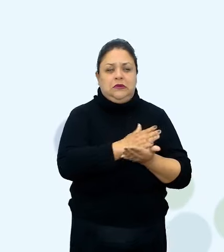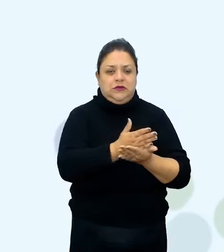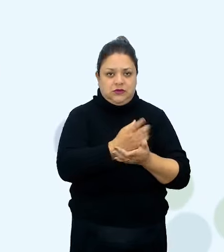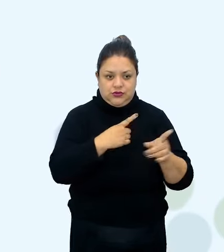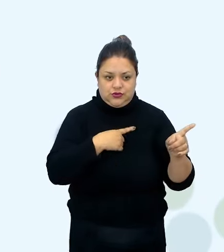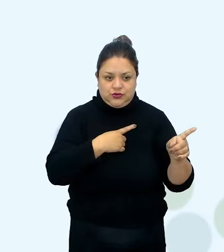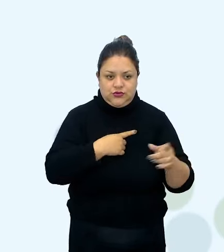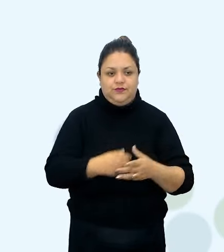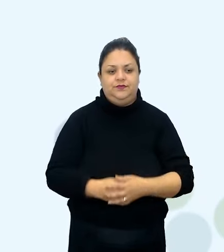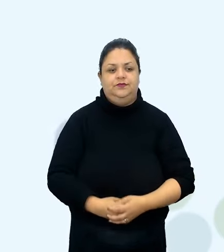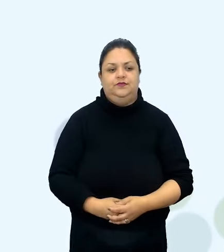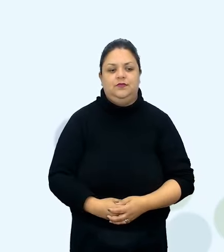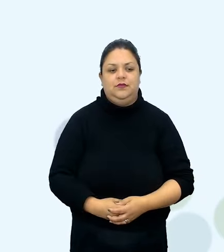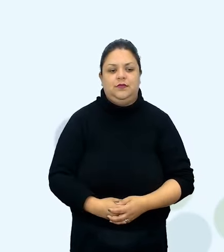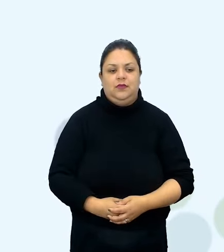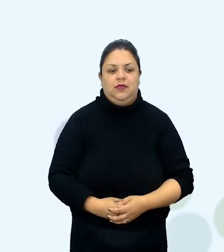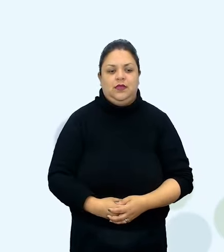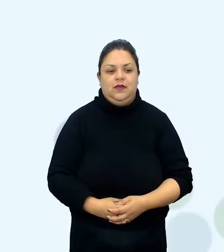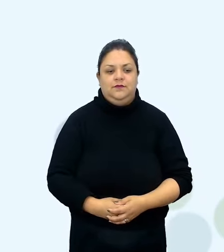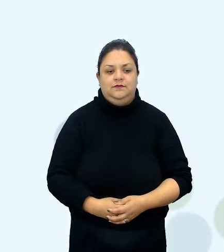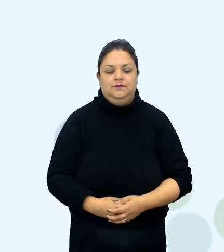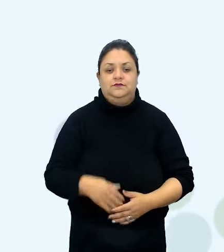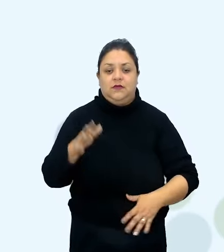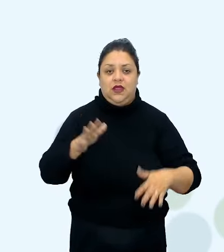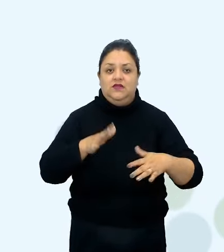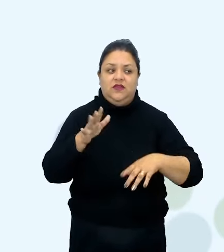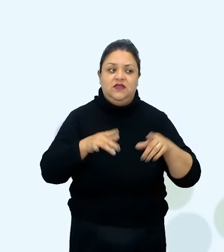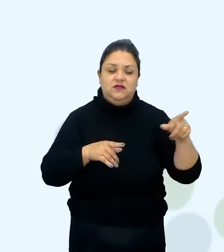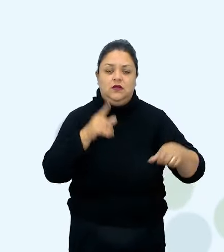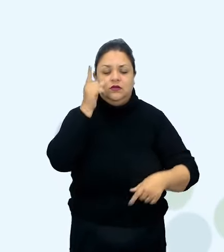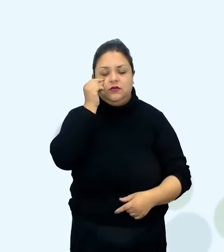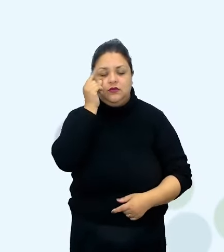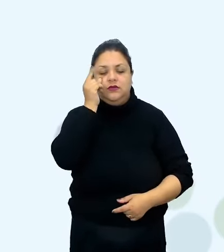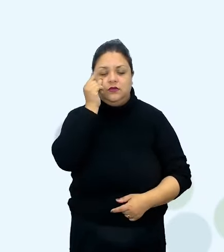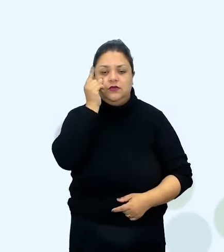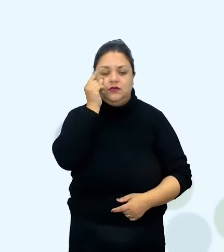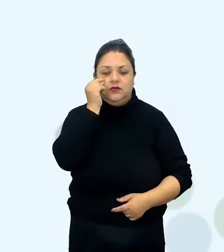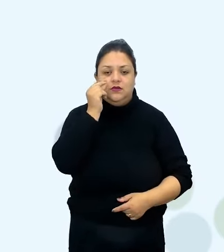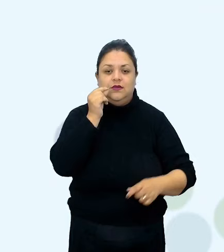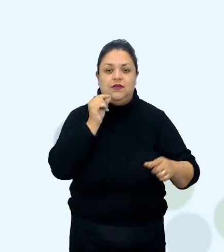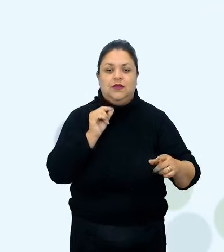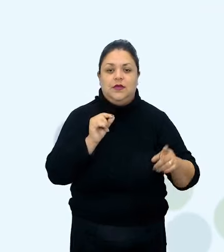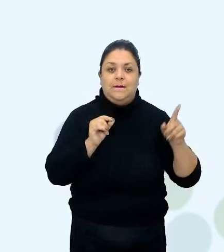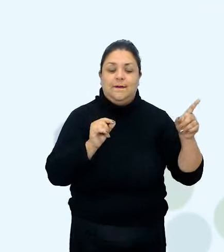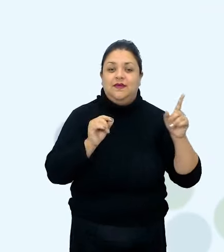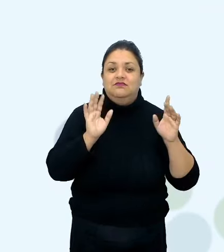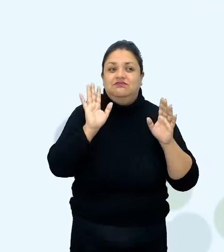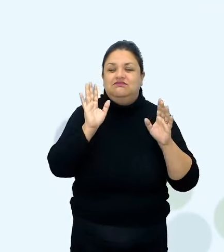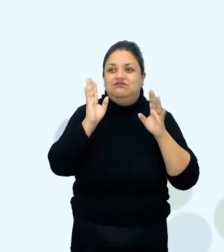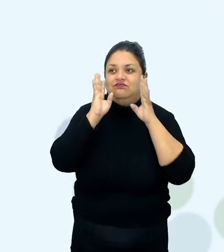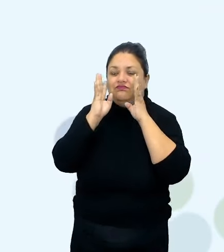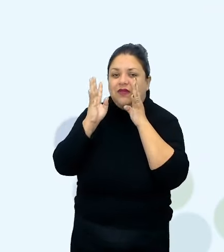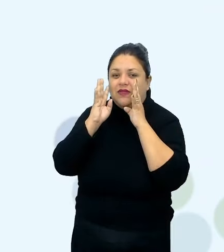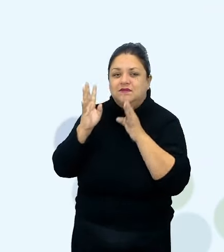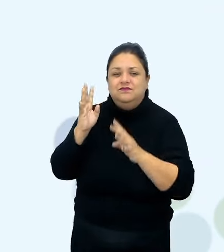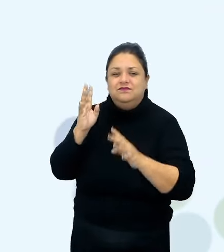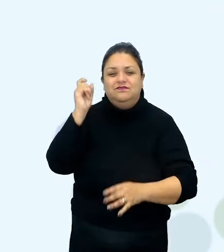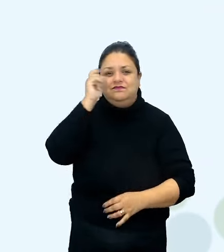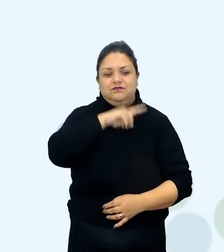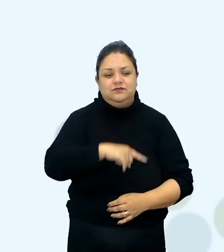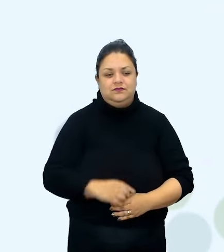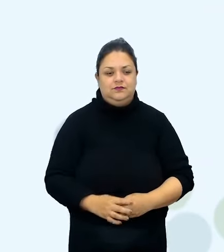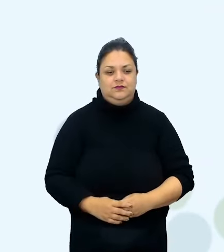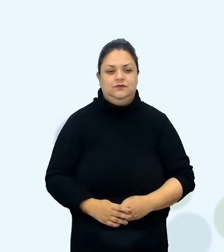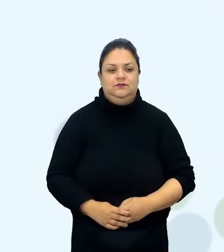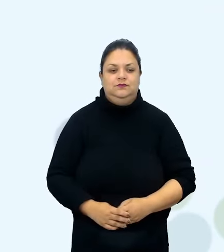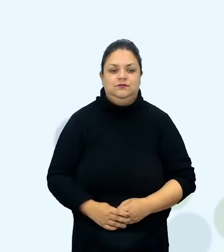tem pessoas que aparecem, não ficam sonolentas, mas não conseguem ter atenção naquilo que você faz. E aí